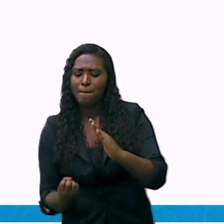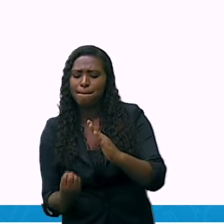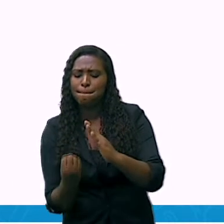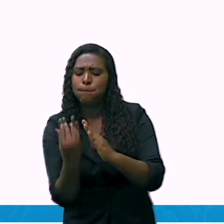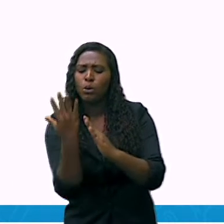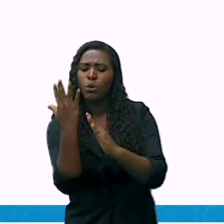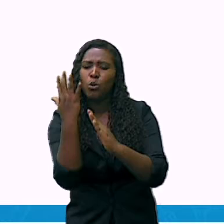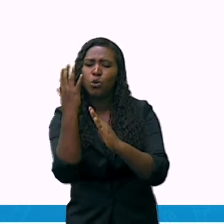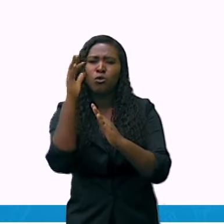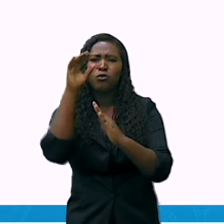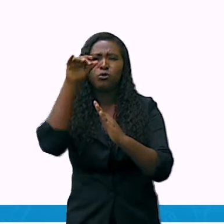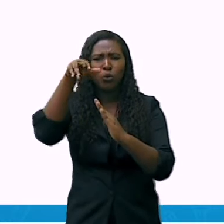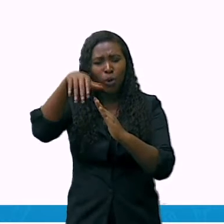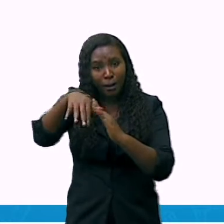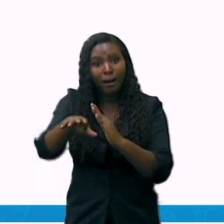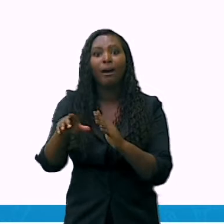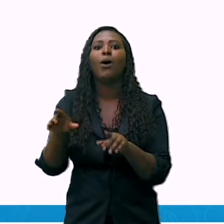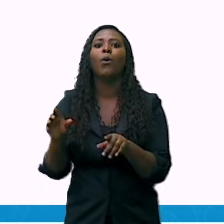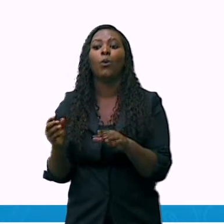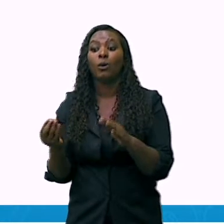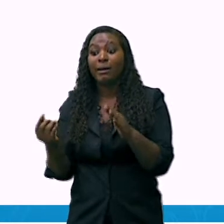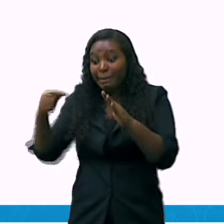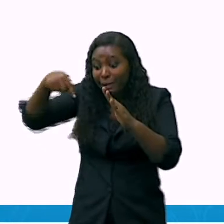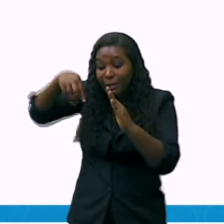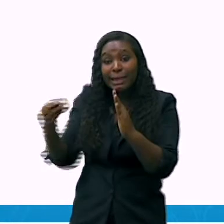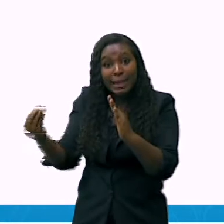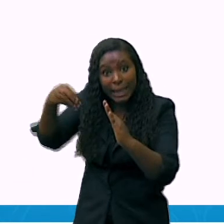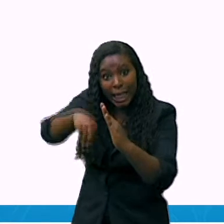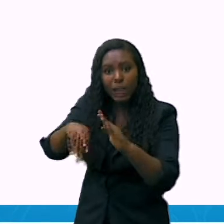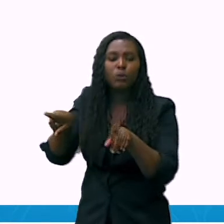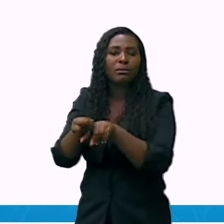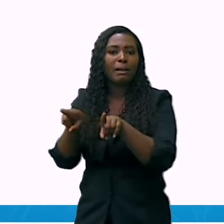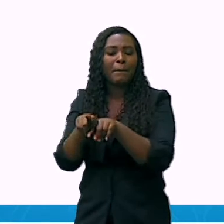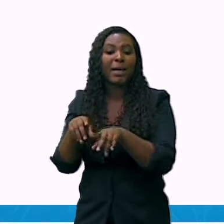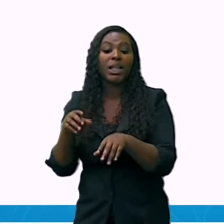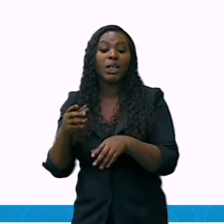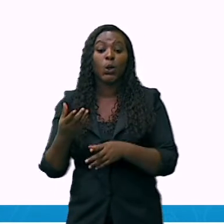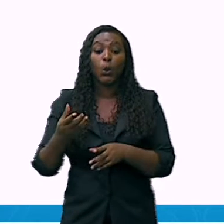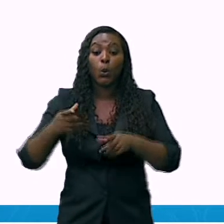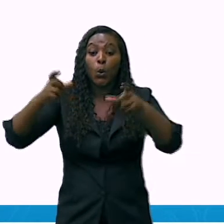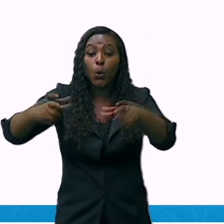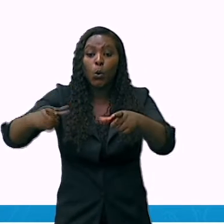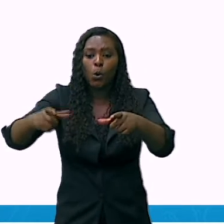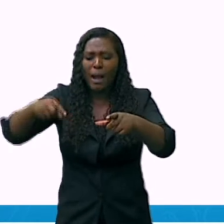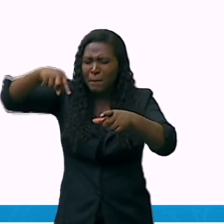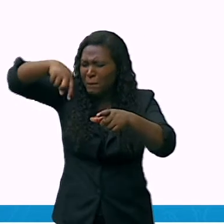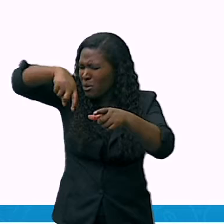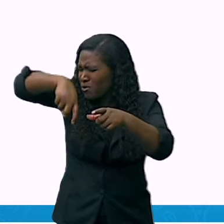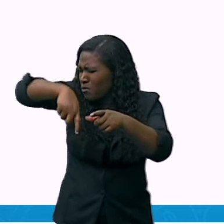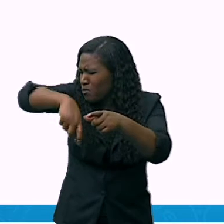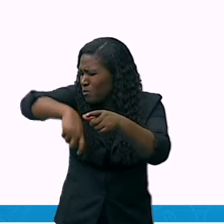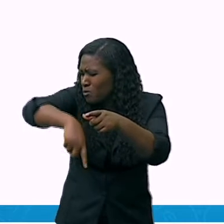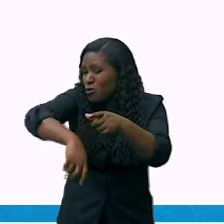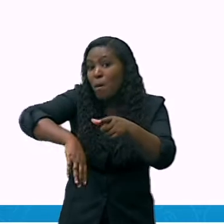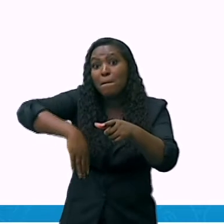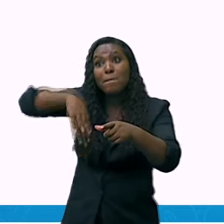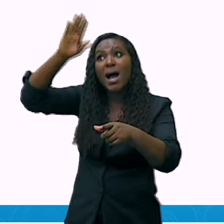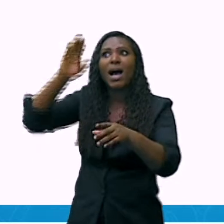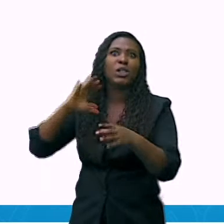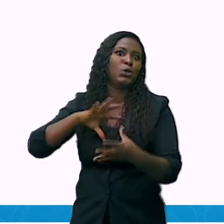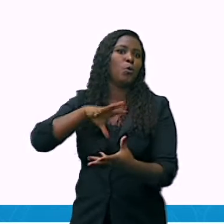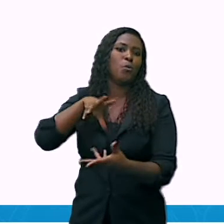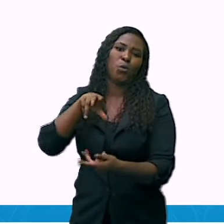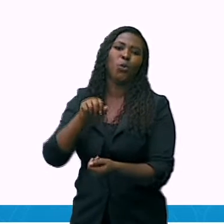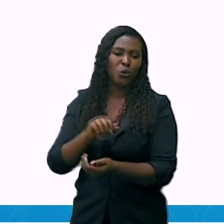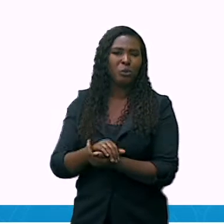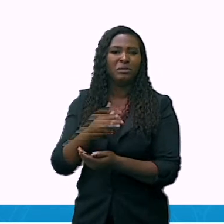como já apresentado anteriormente. É uma região de grande importância para a